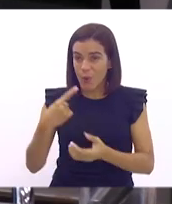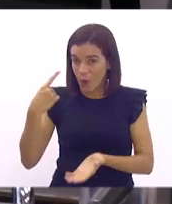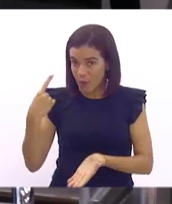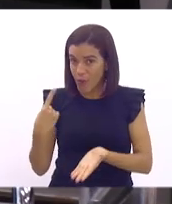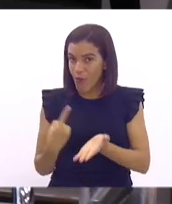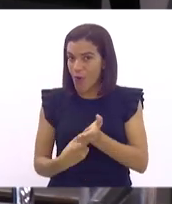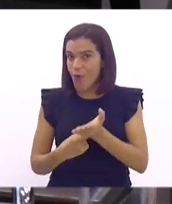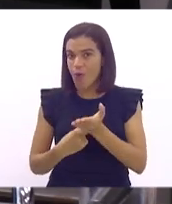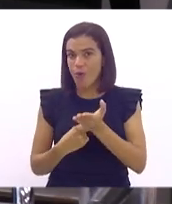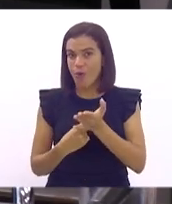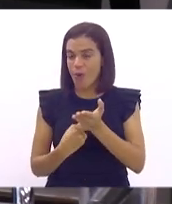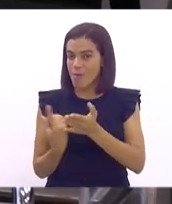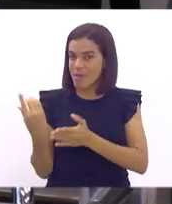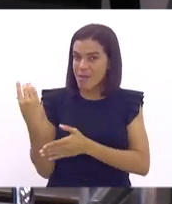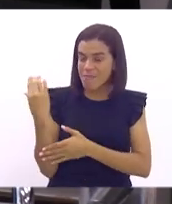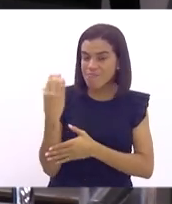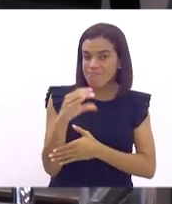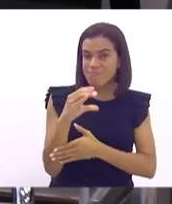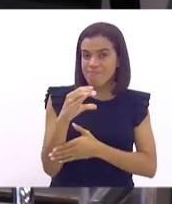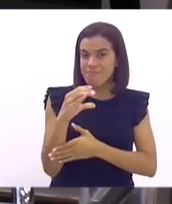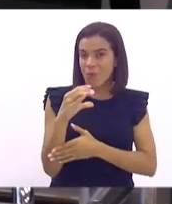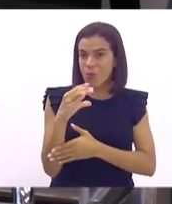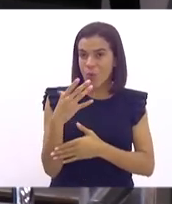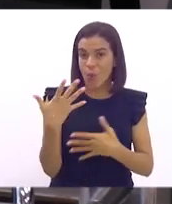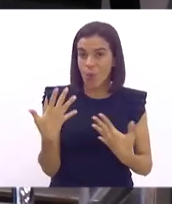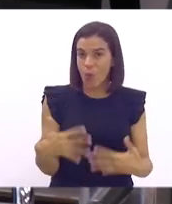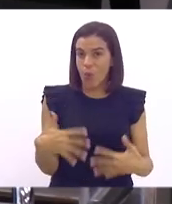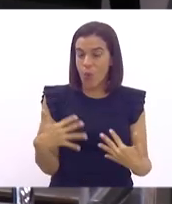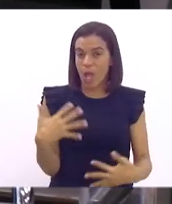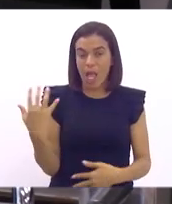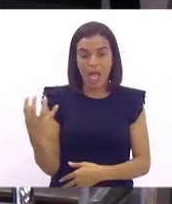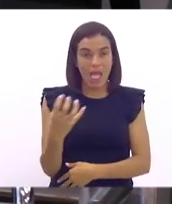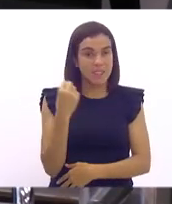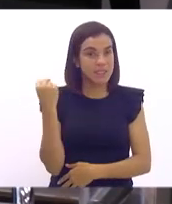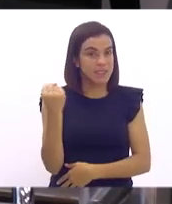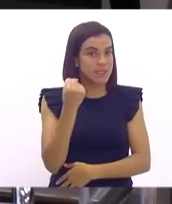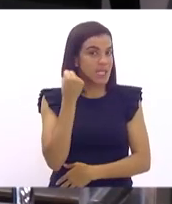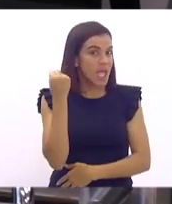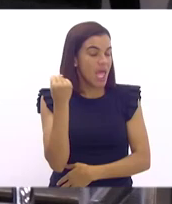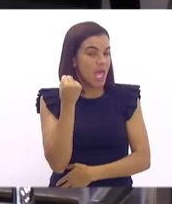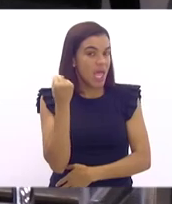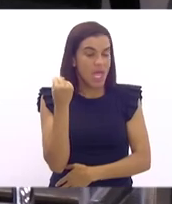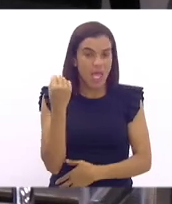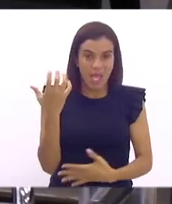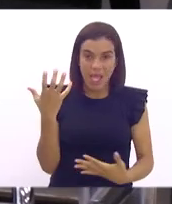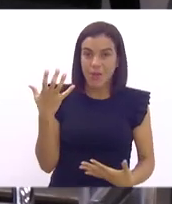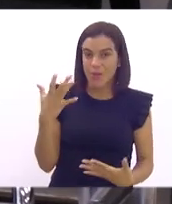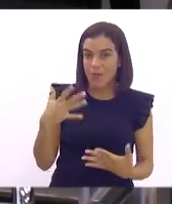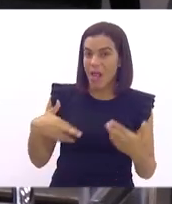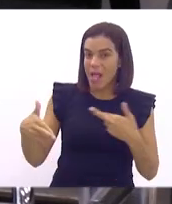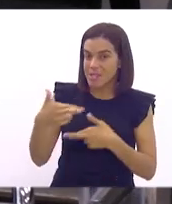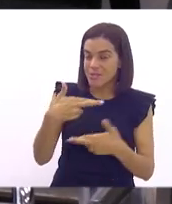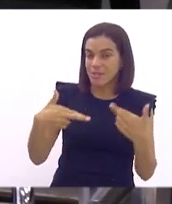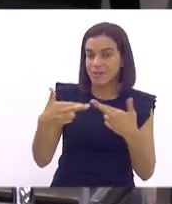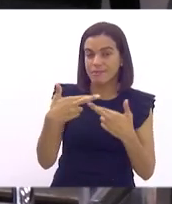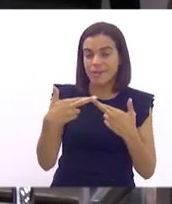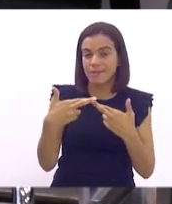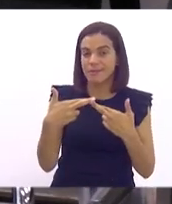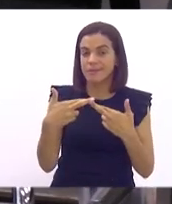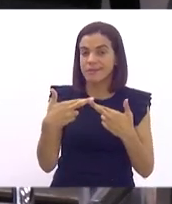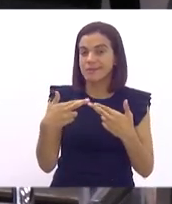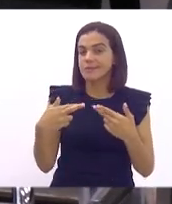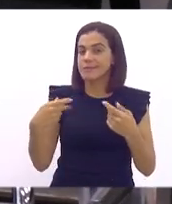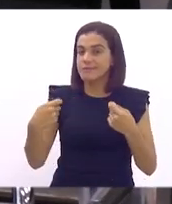uma virada no relacionamento. Já é um relacionamento sério, porque aquilo está sendo exposto e visualizado. Então, a gente precisa olhar